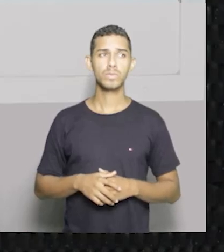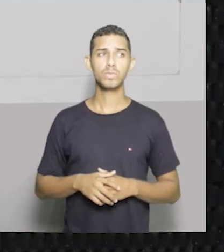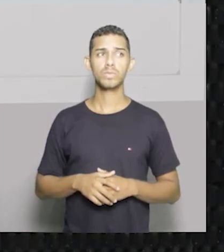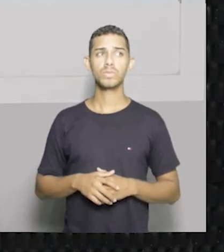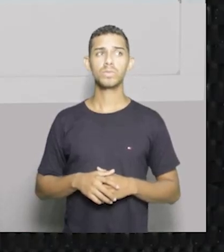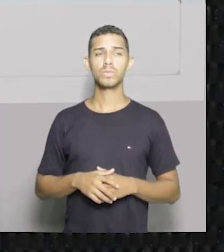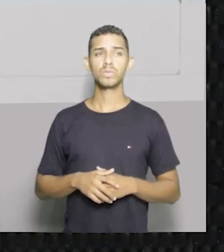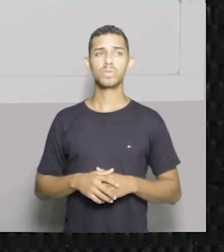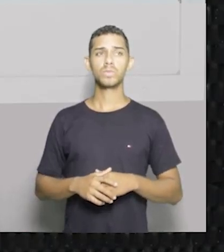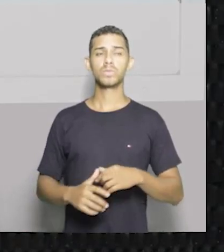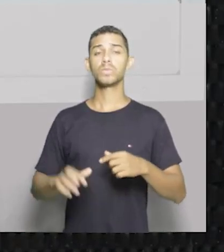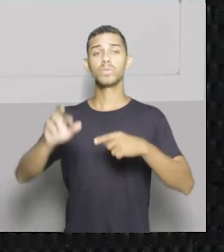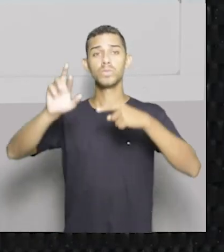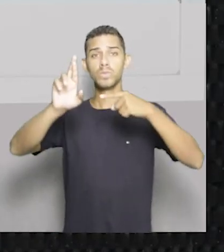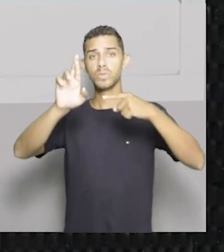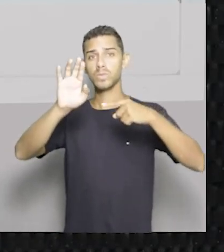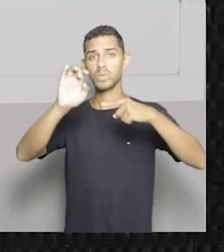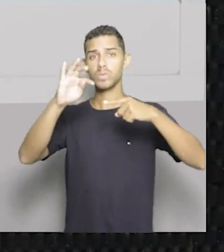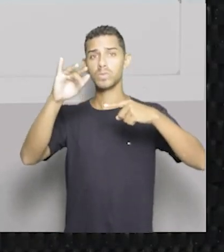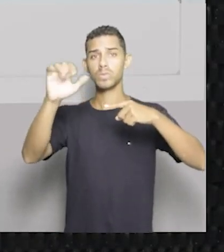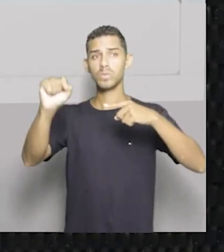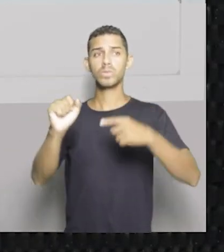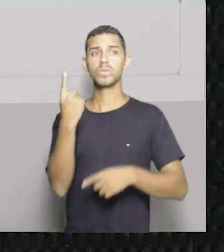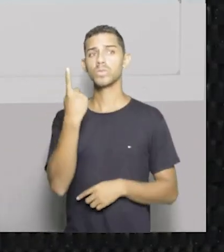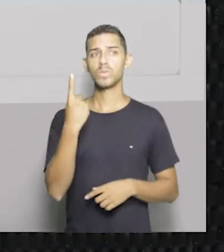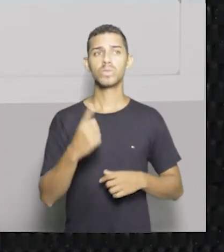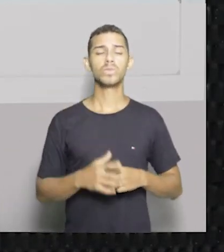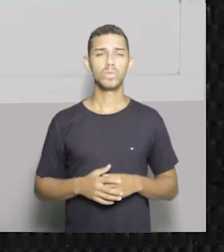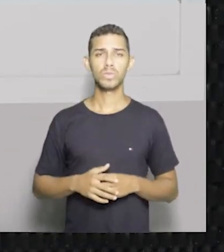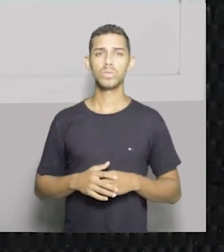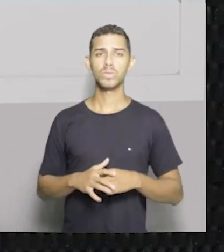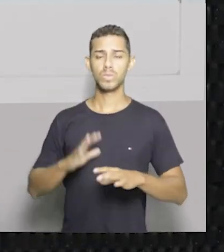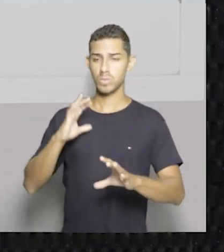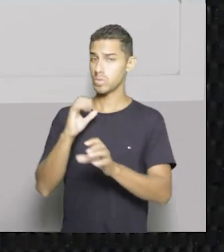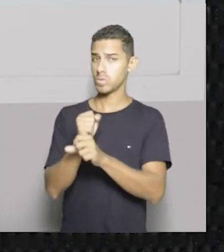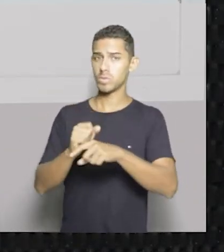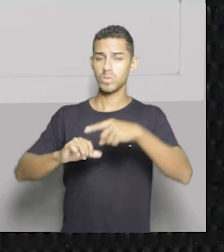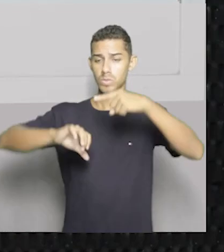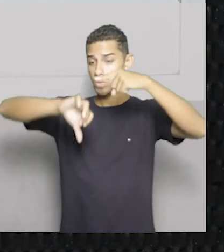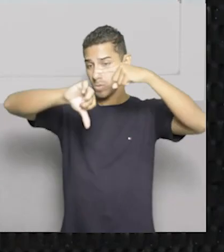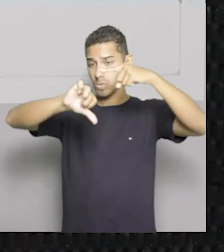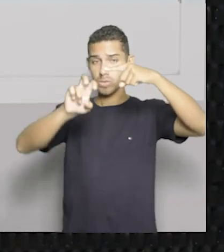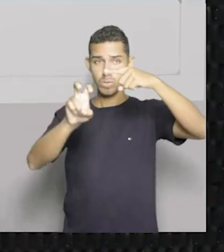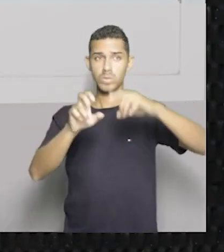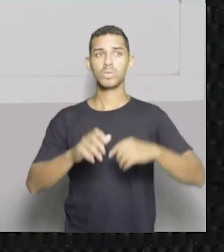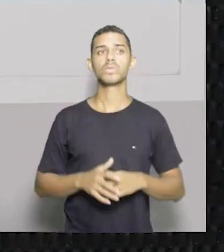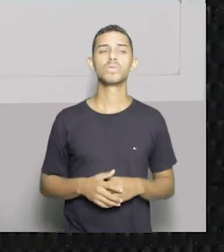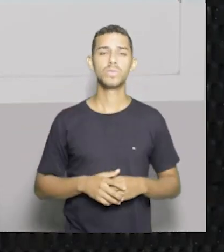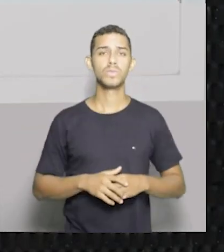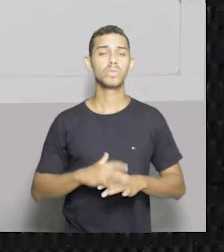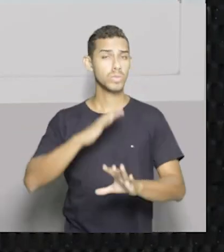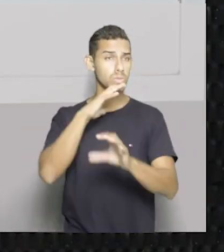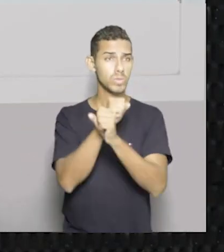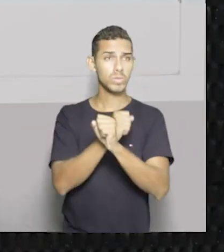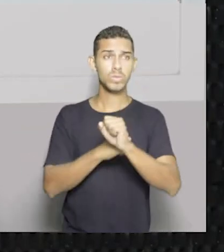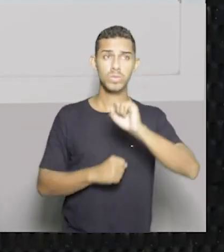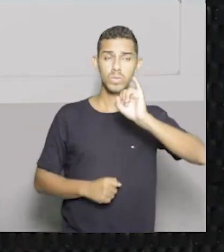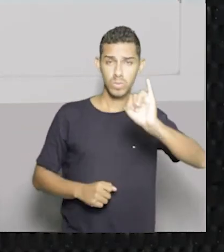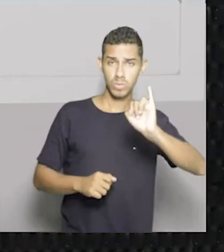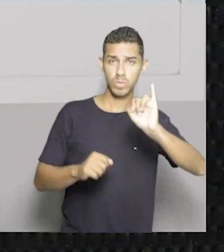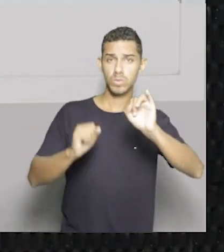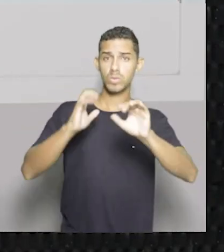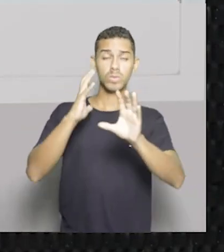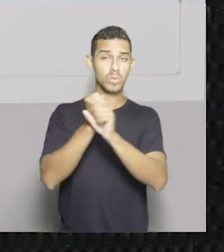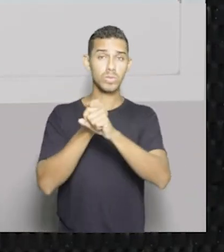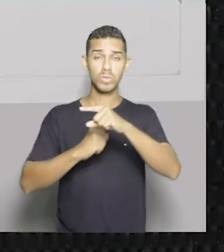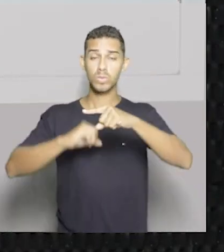Resistência equivalente, é o resto, gente. Ih, só tem uma, então é ela mesma, 95. Então a nossa corrente vai ser 100